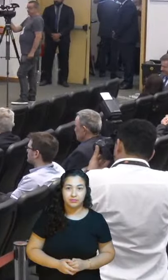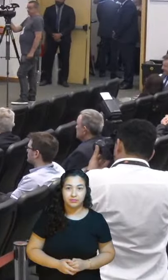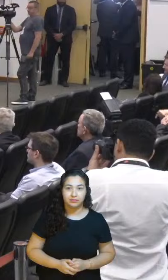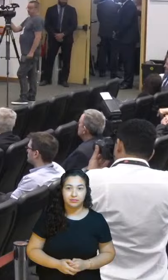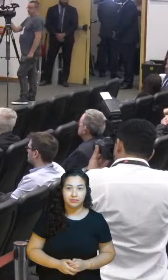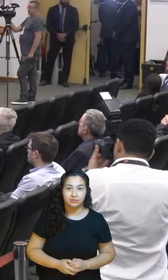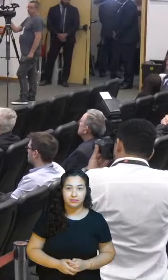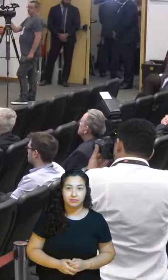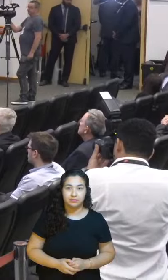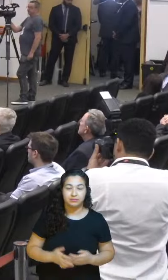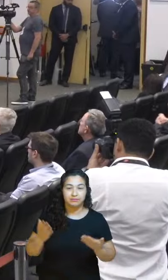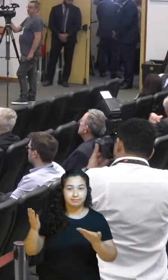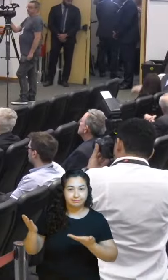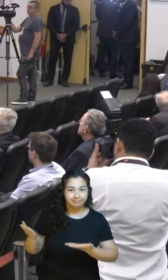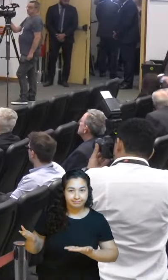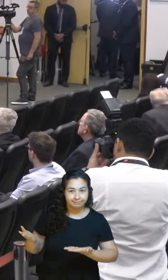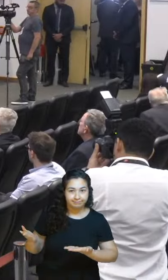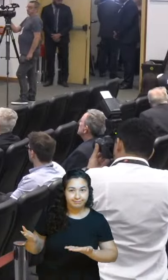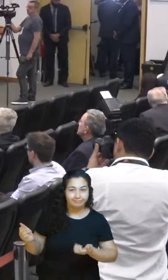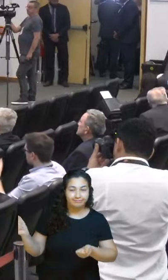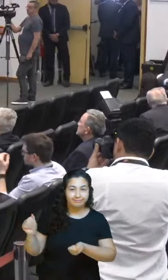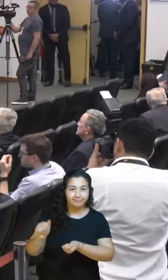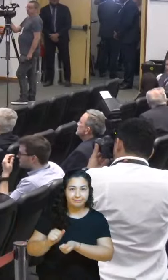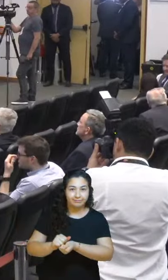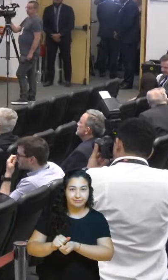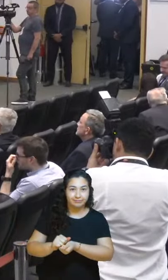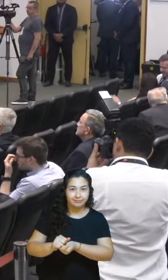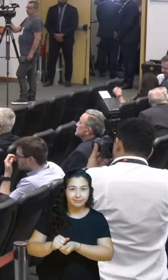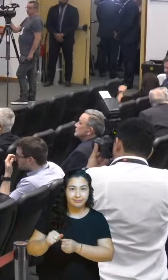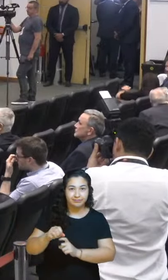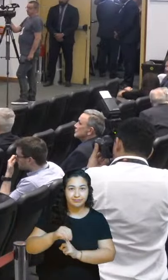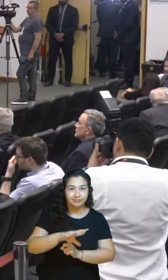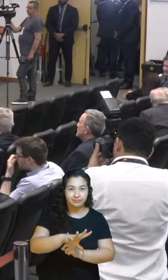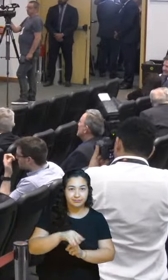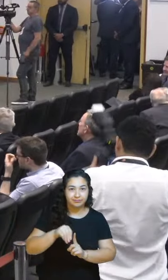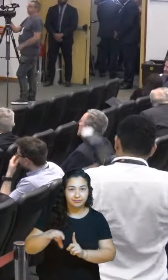com a palavra nosso mediador excelentíssimo Deputado Ivan